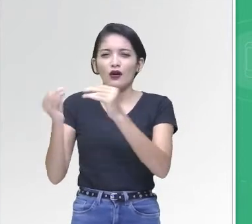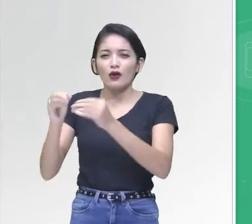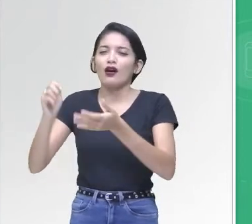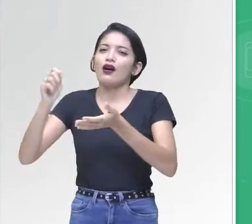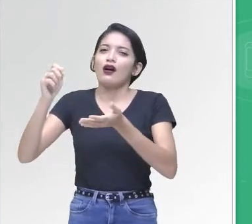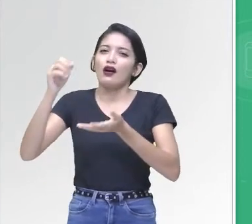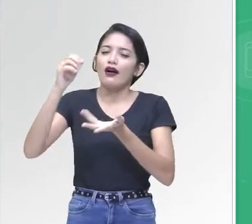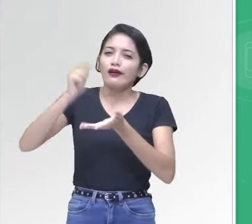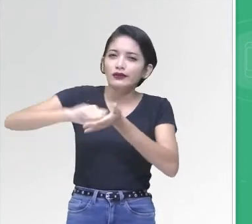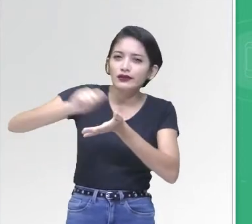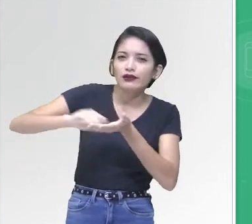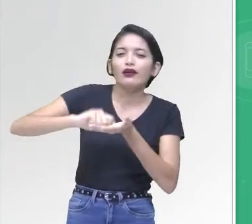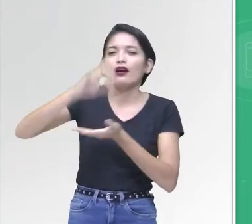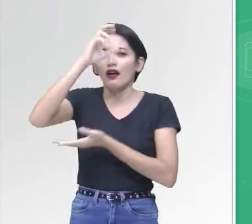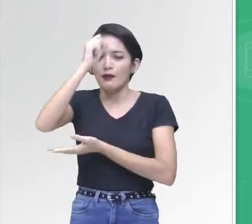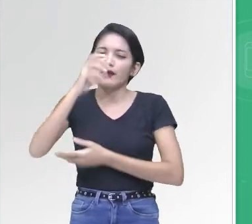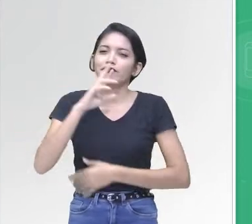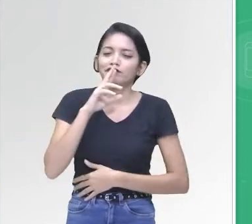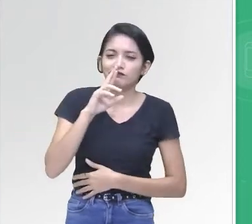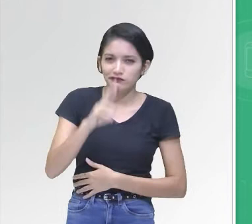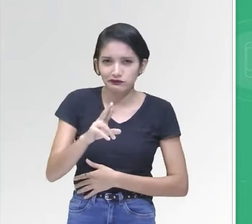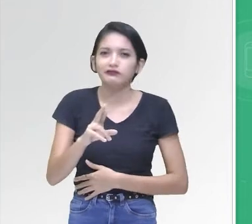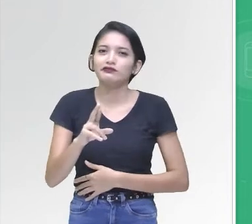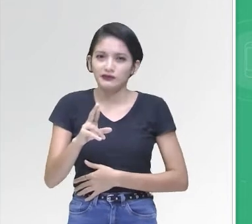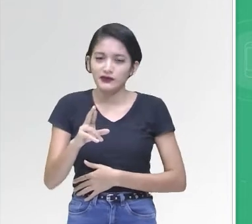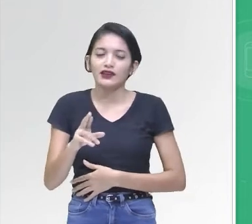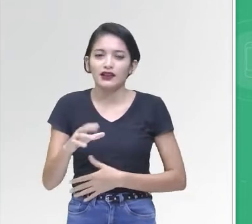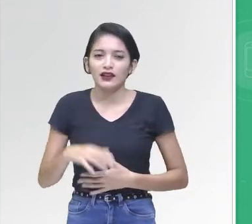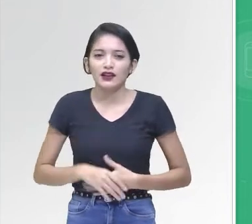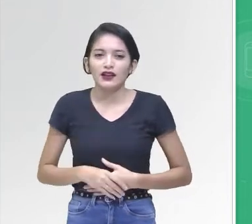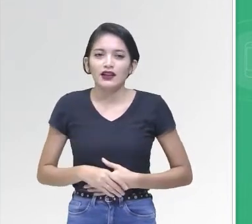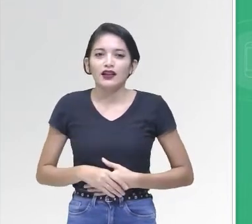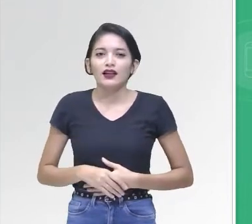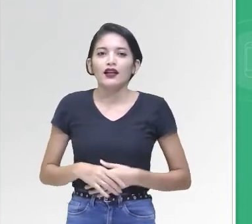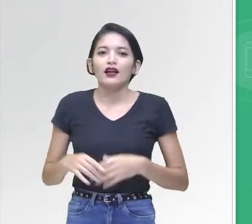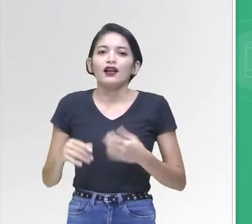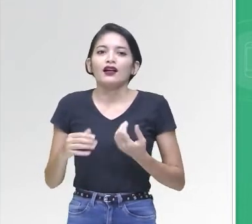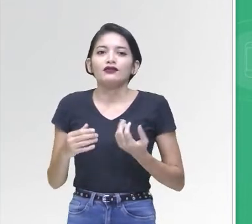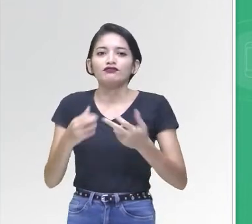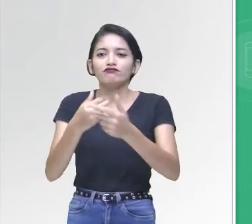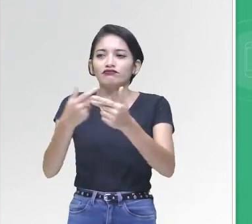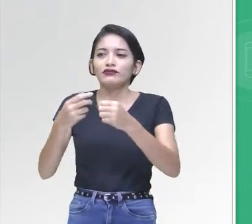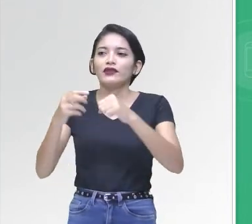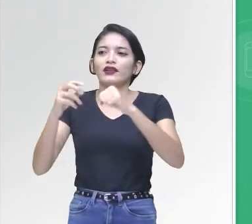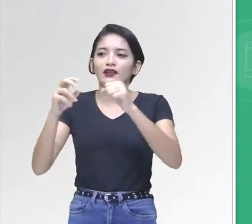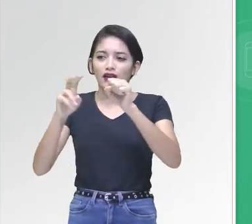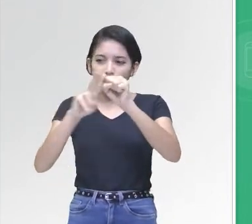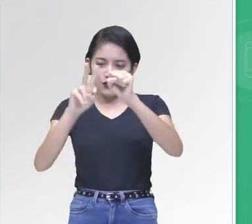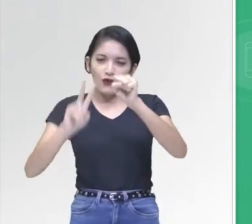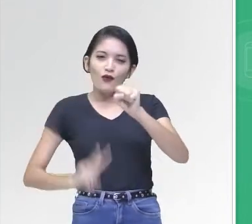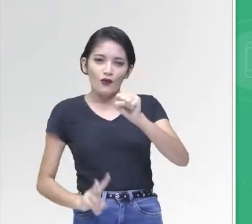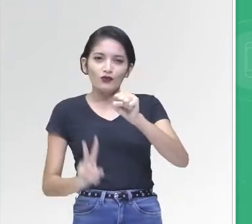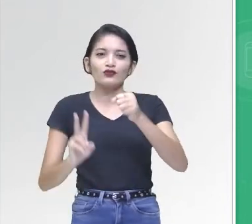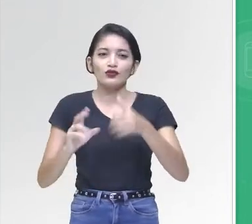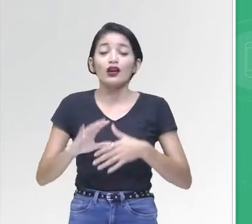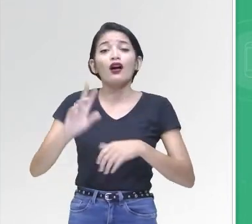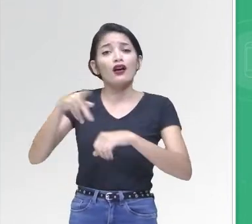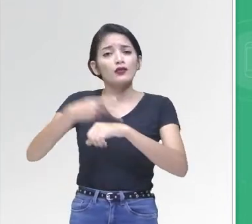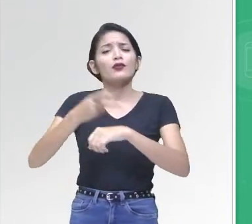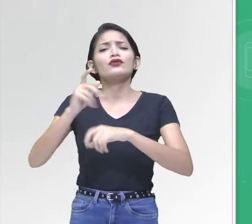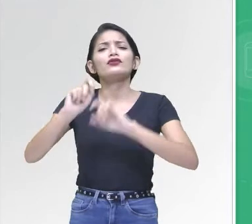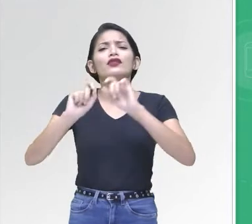aprender, responder, né? Vamos pegar isso aqui, conjugar, dibujar. E o que foi que ele fez aqui